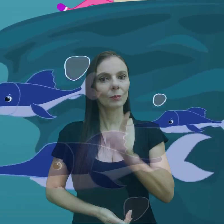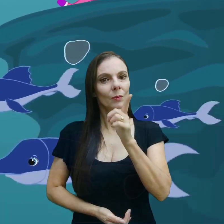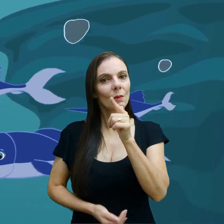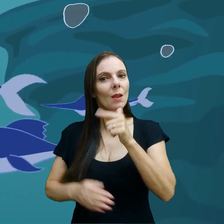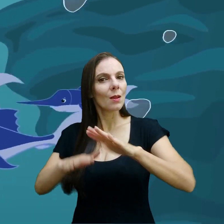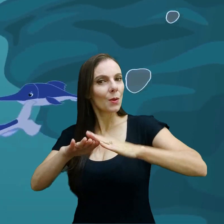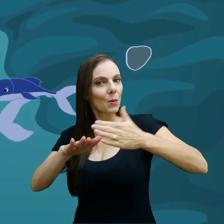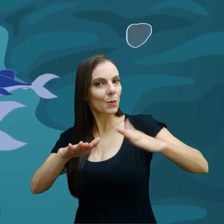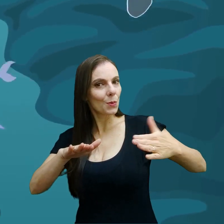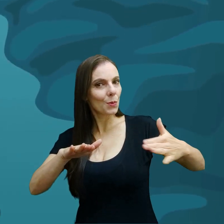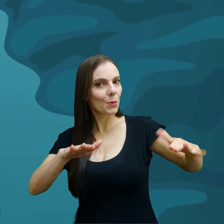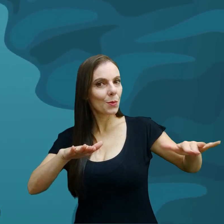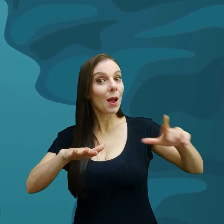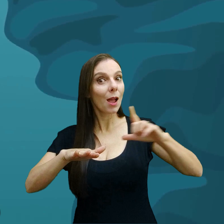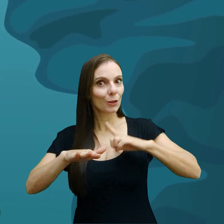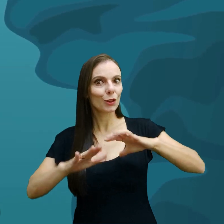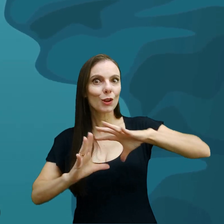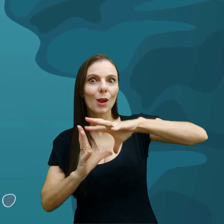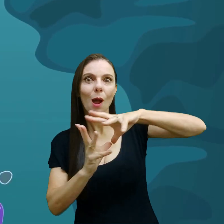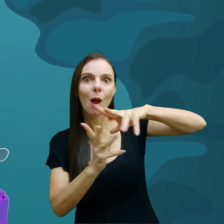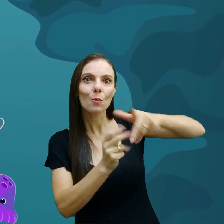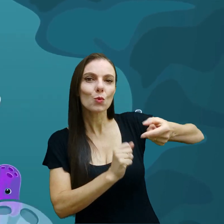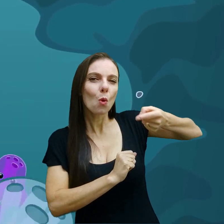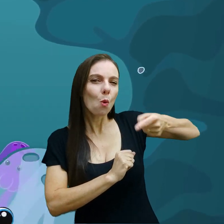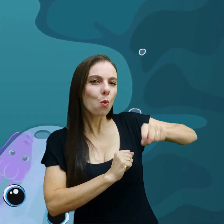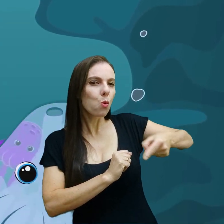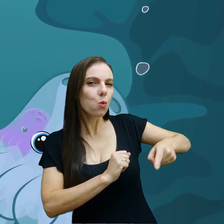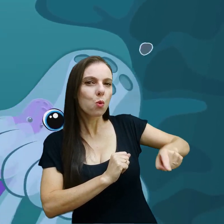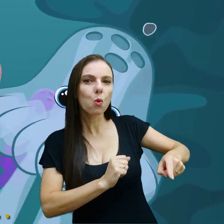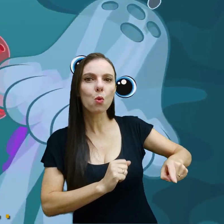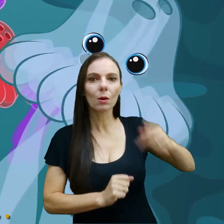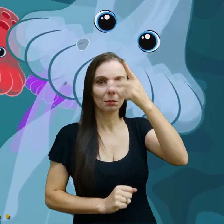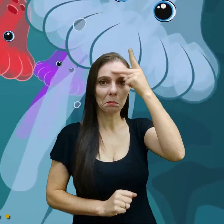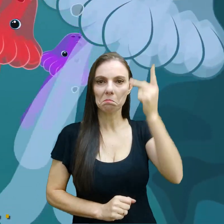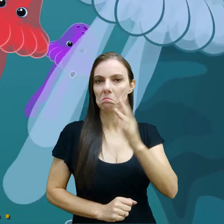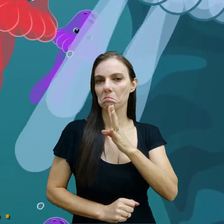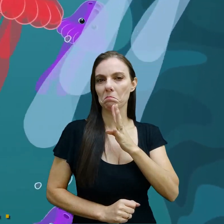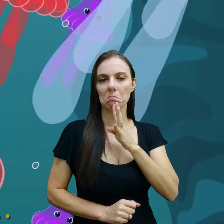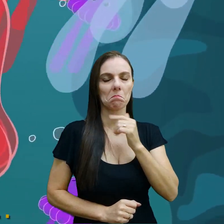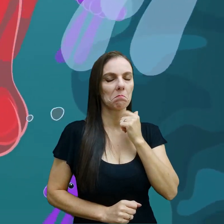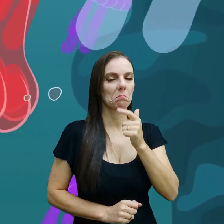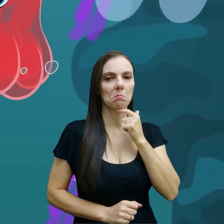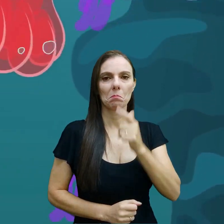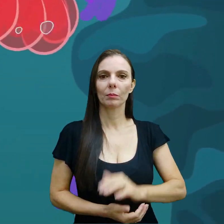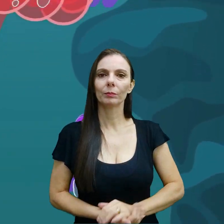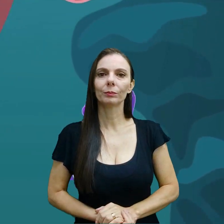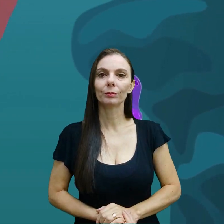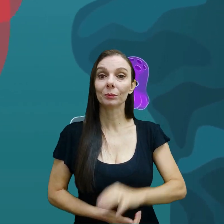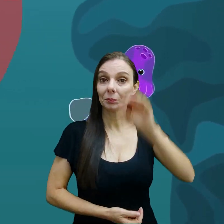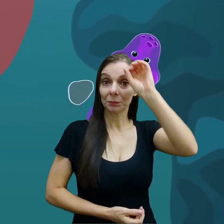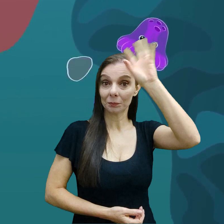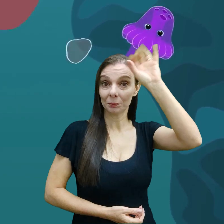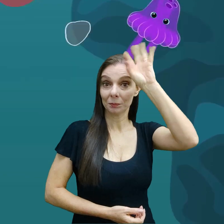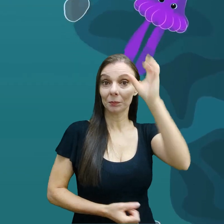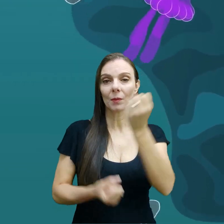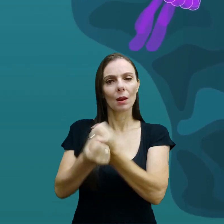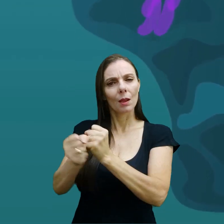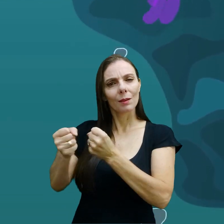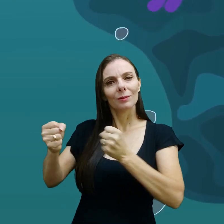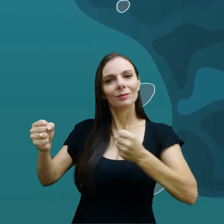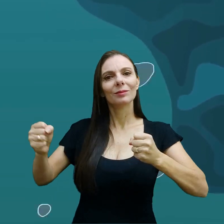No oceano, havia um grande mundo na profundidade que ninguém conhecia.